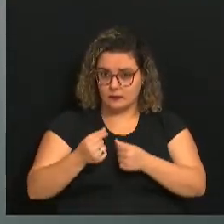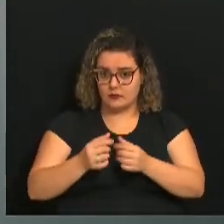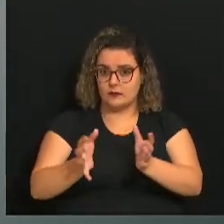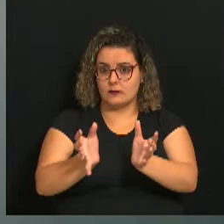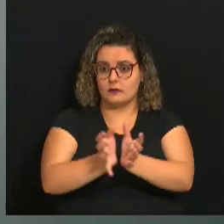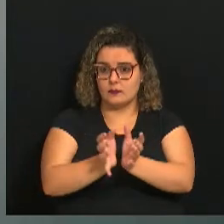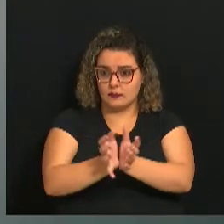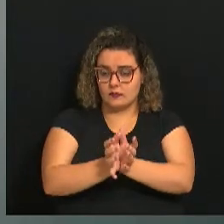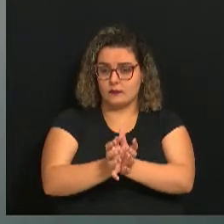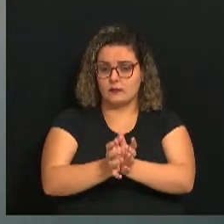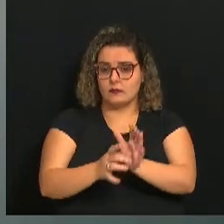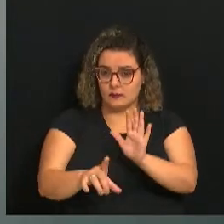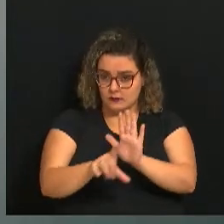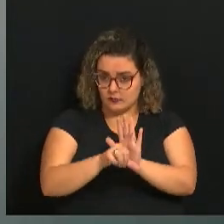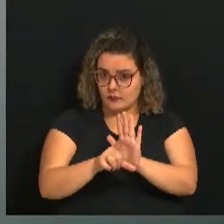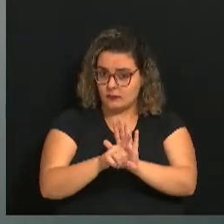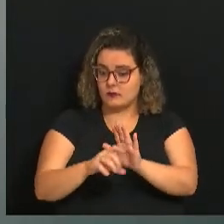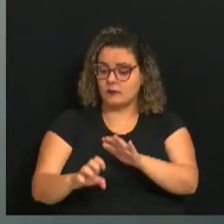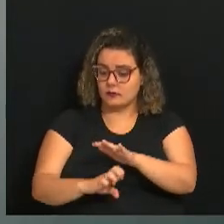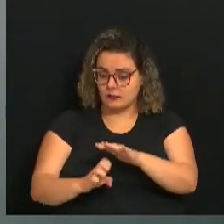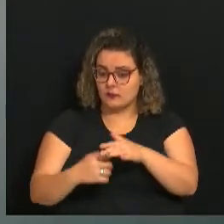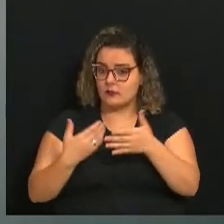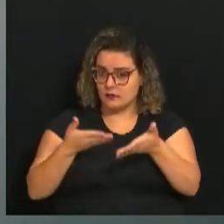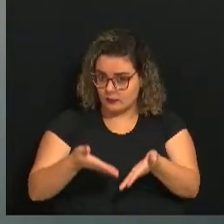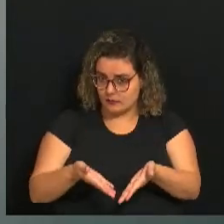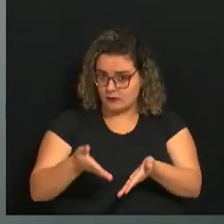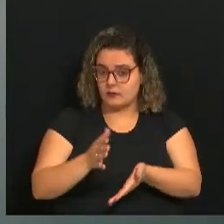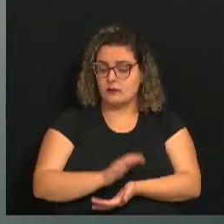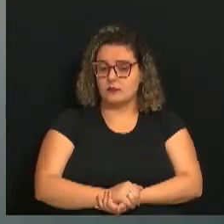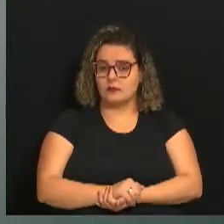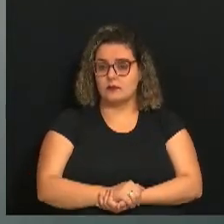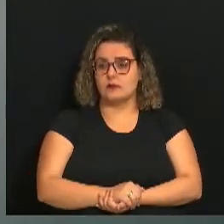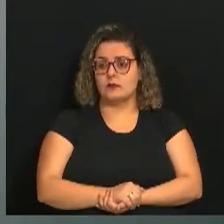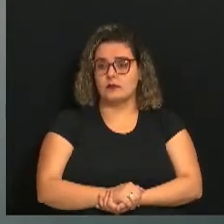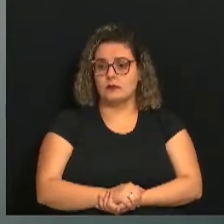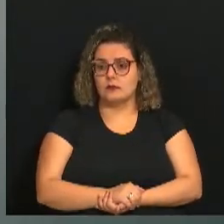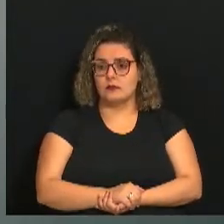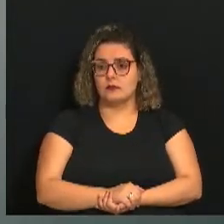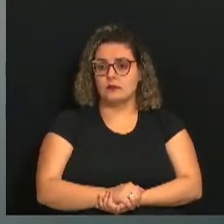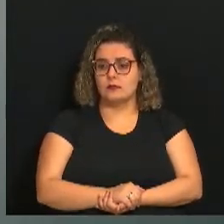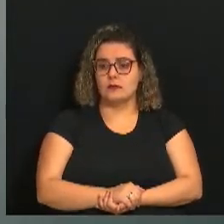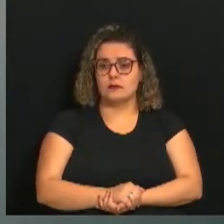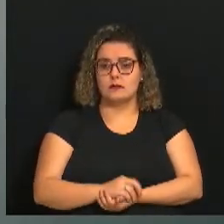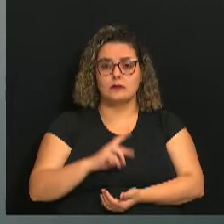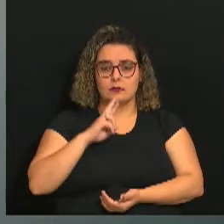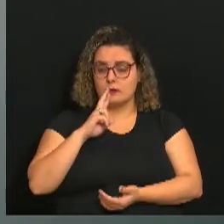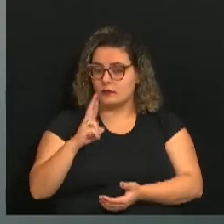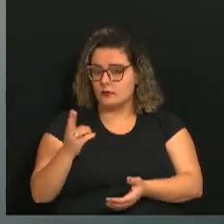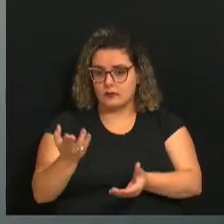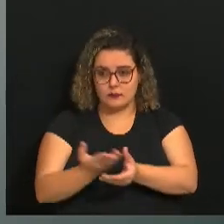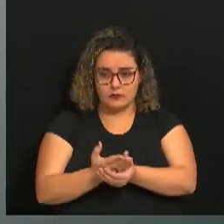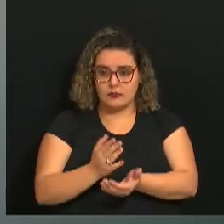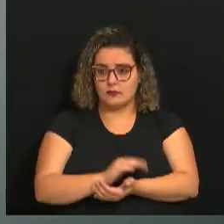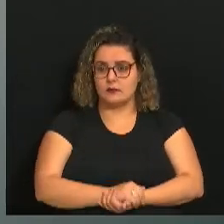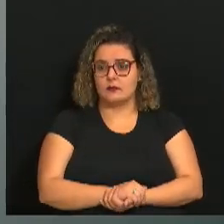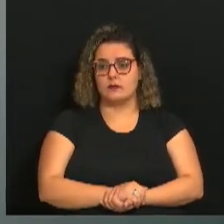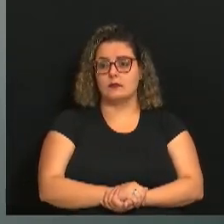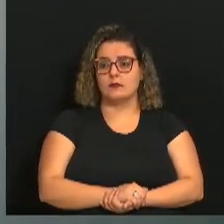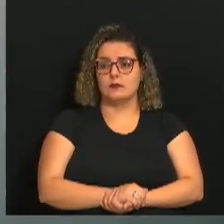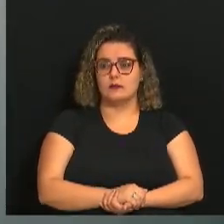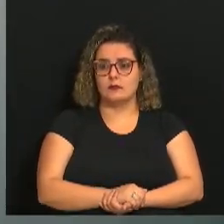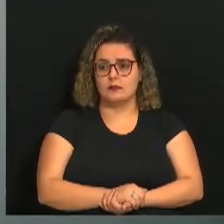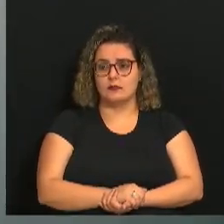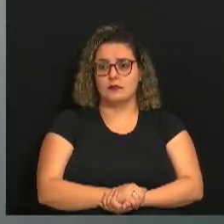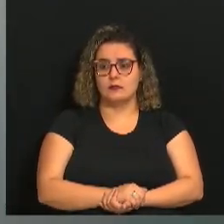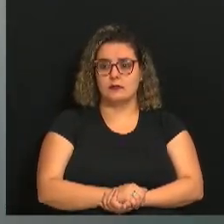de legalidade da empresa, de estar, enfim, respondendo a algum processo, alguma coisa. Bem, vamos lá.